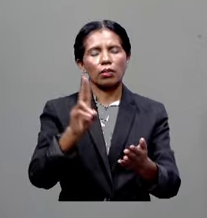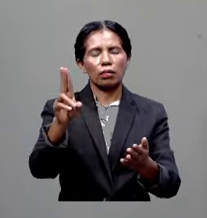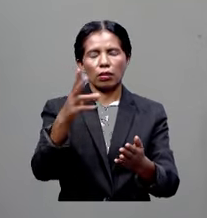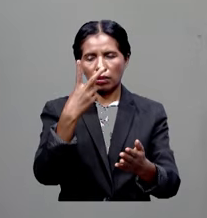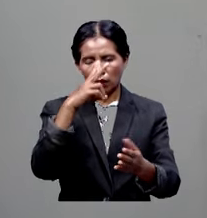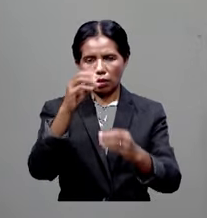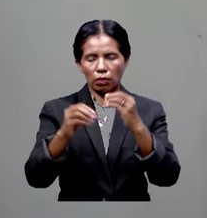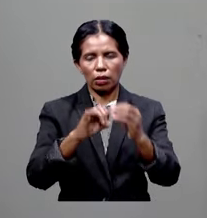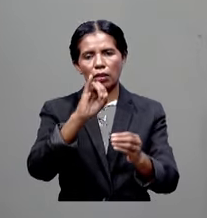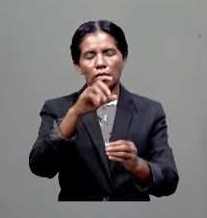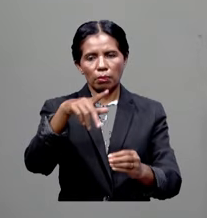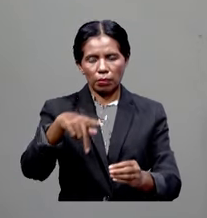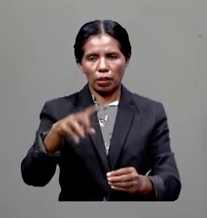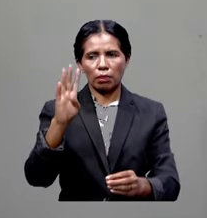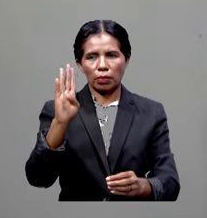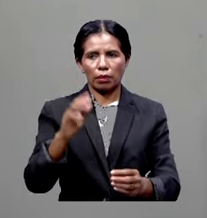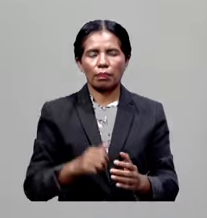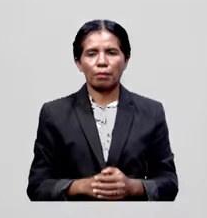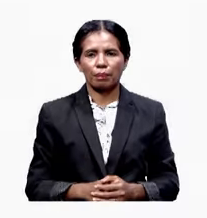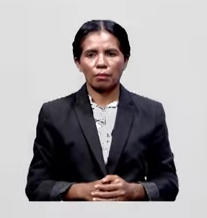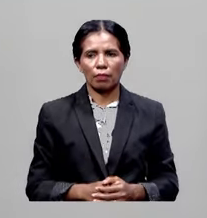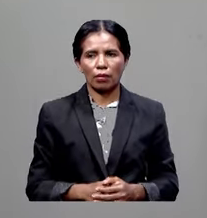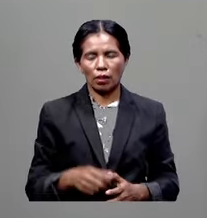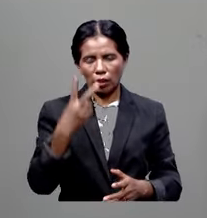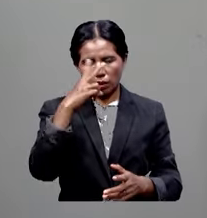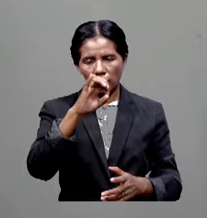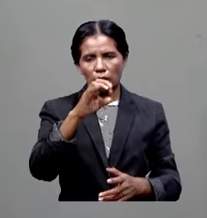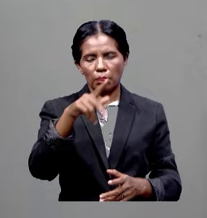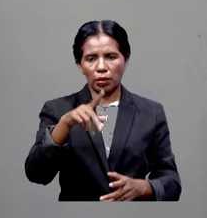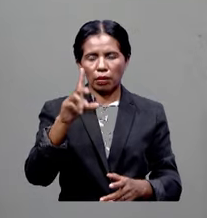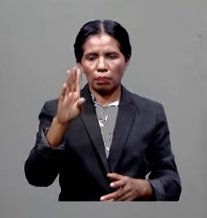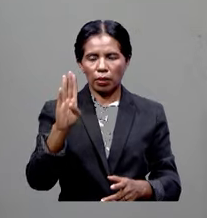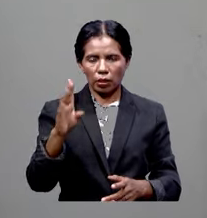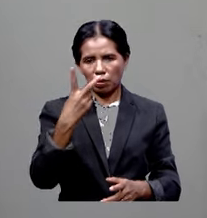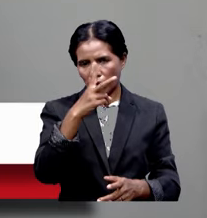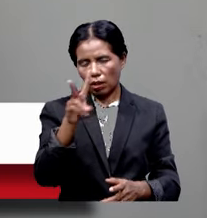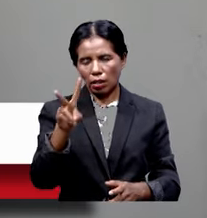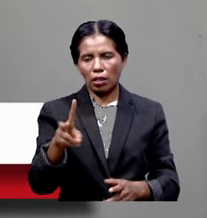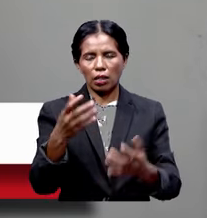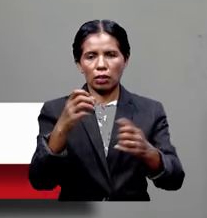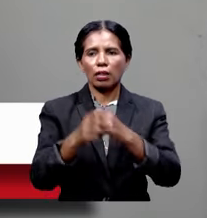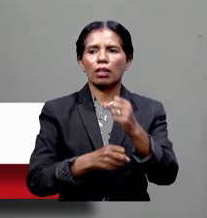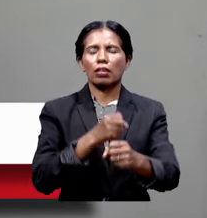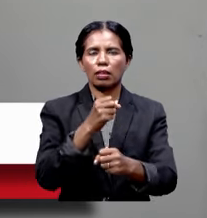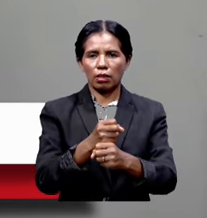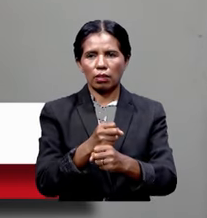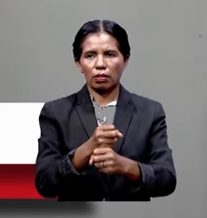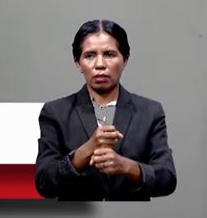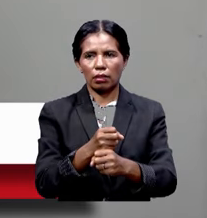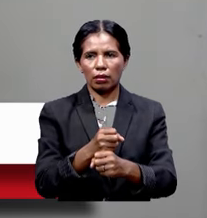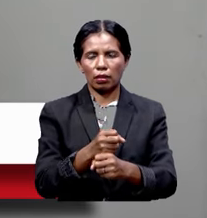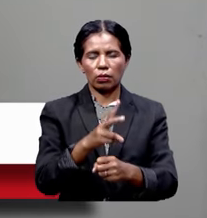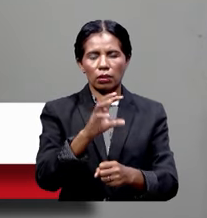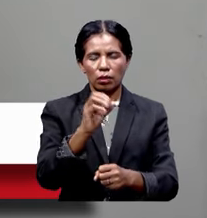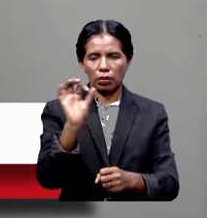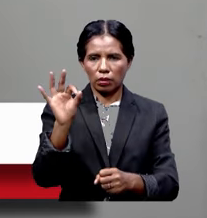situação ipibenian. Idane asunto dene IPBN ini yang imuta tena agora duni kita durante tinang desde